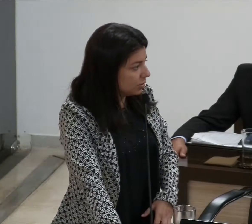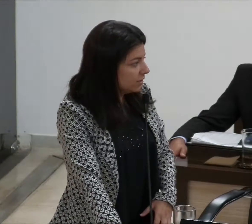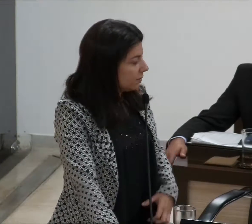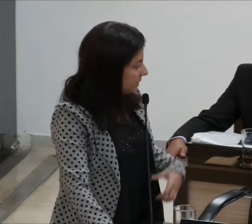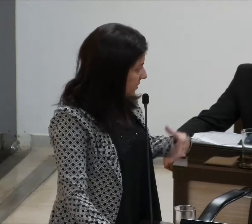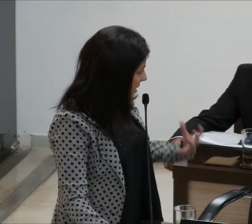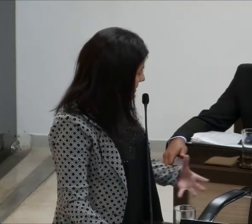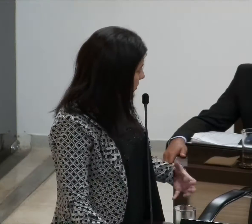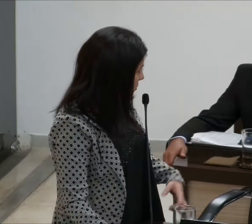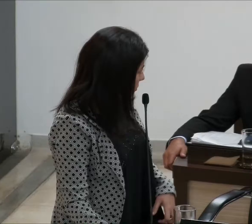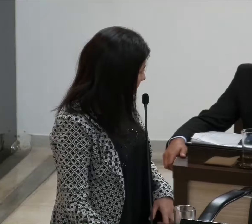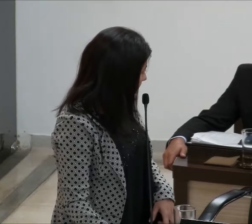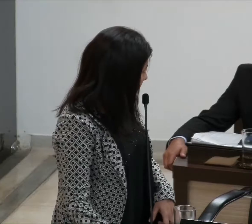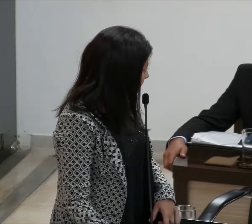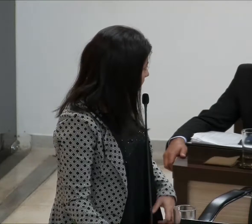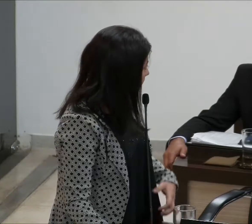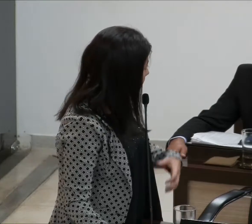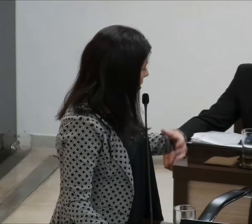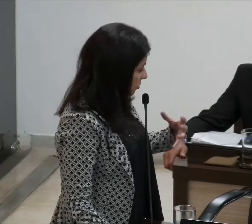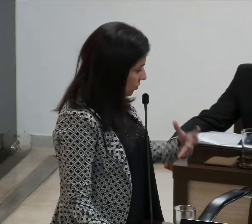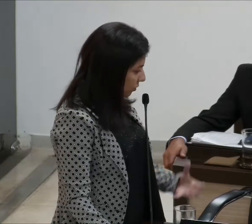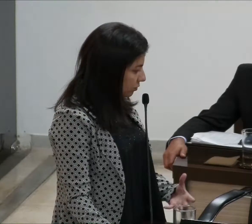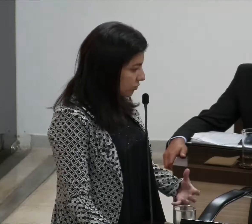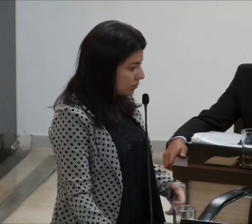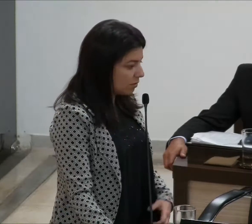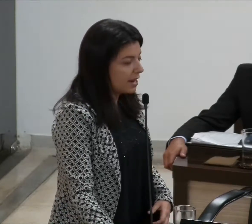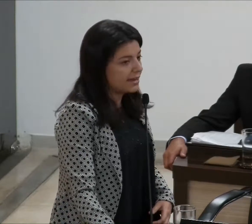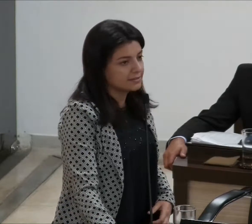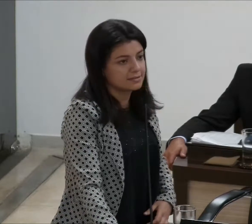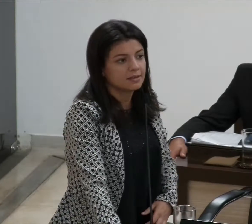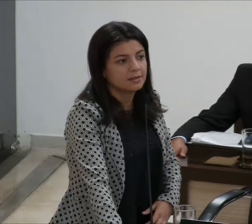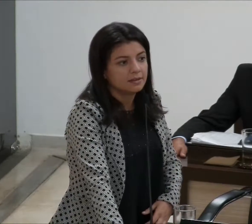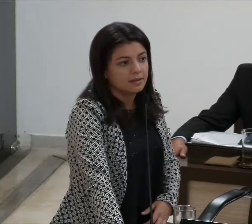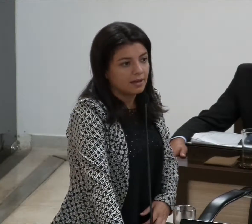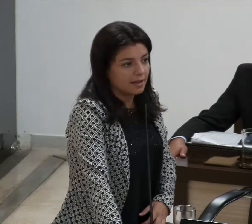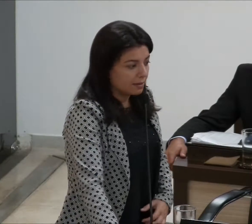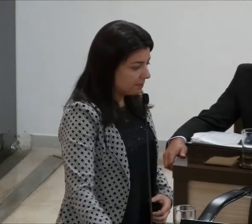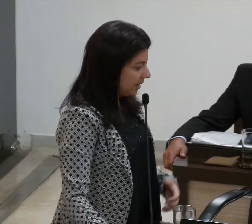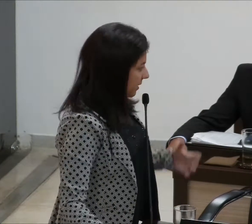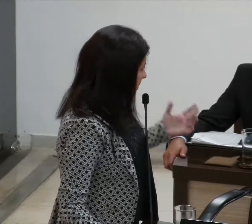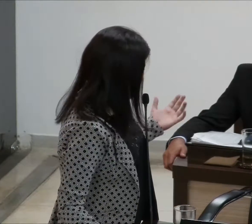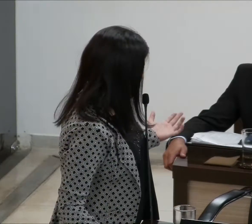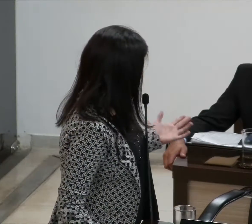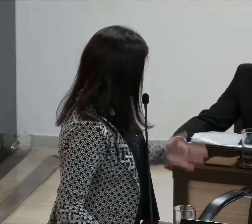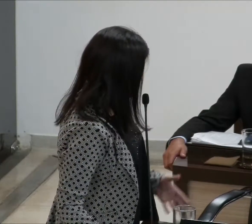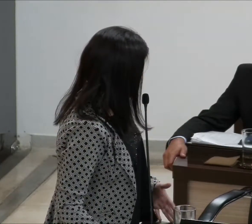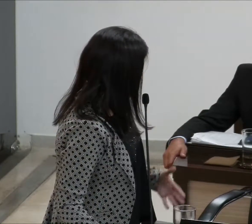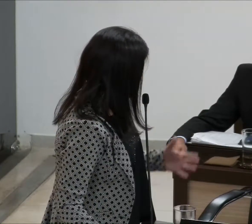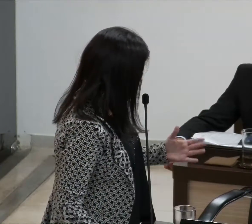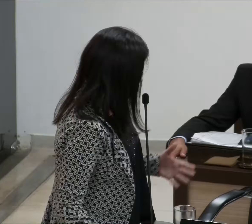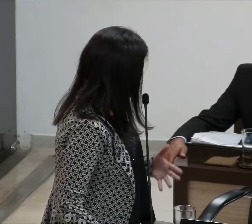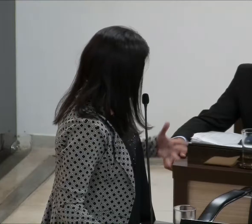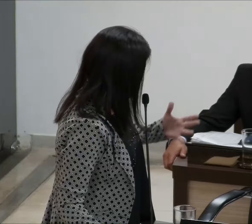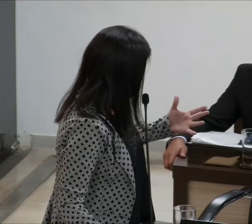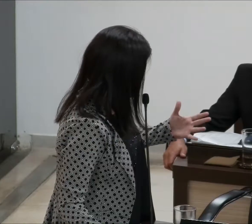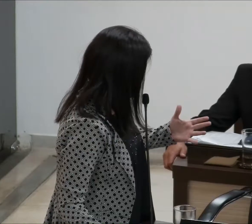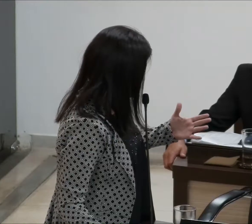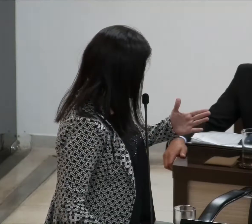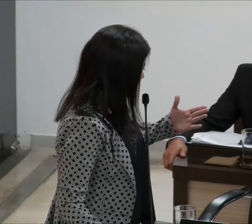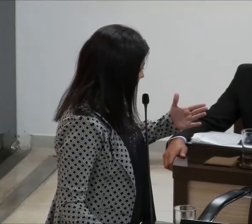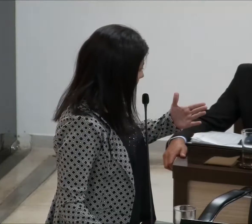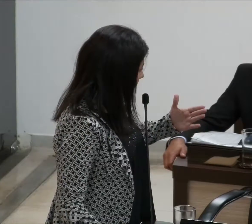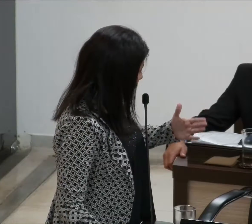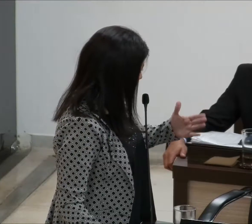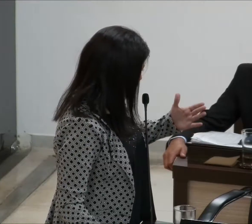do Executivo, a paciência da consultoria técnica, de todos os colegas, parabenizar a conduta do Vaguinho com